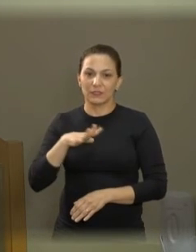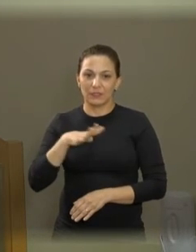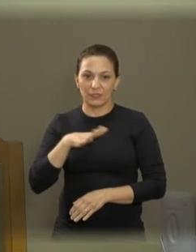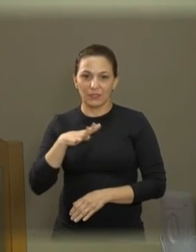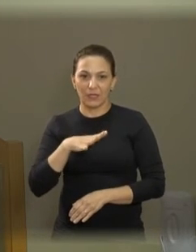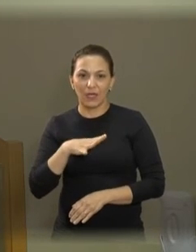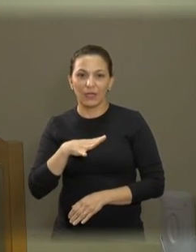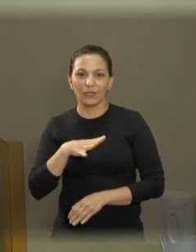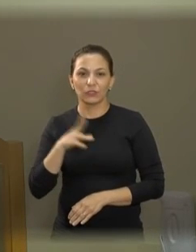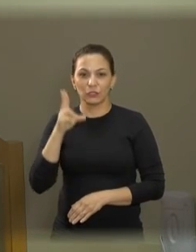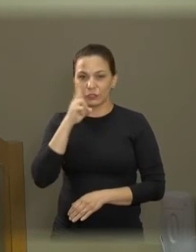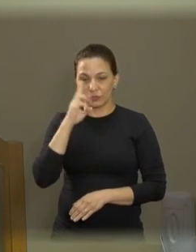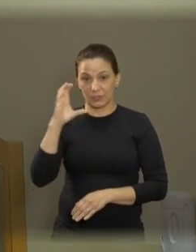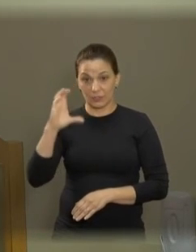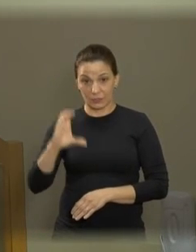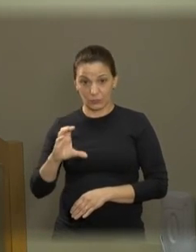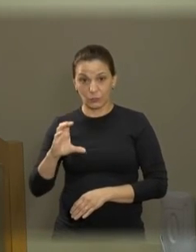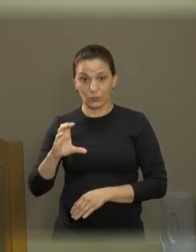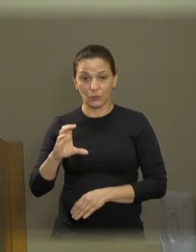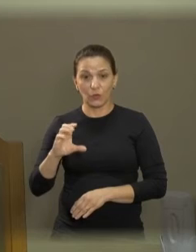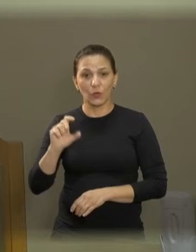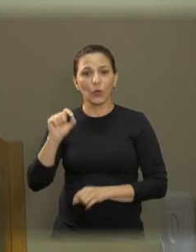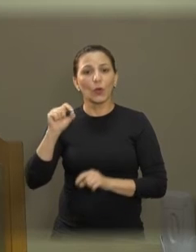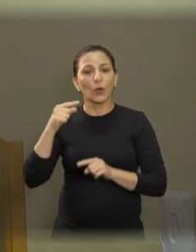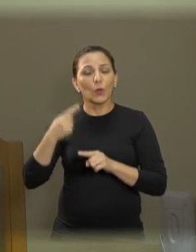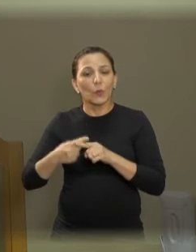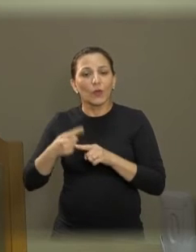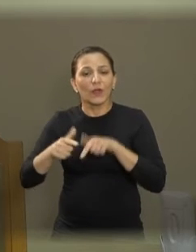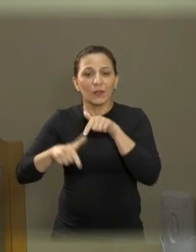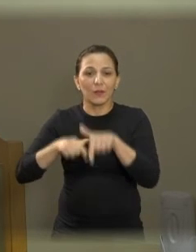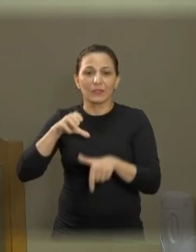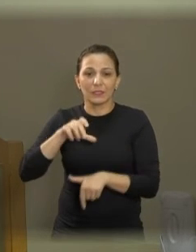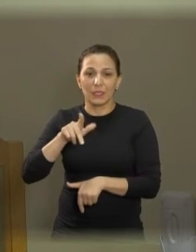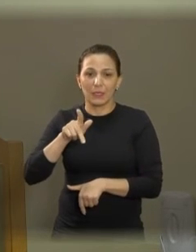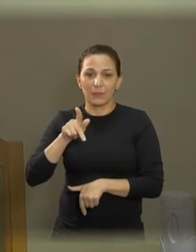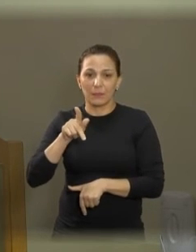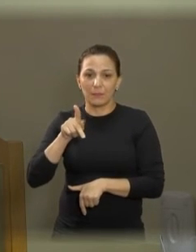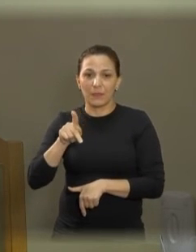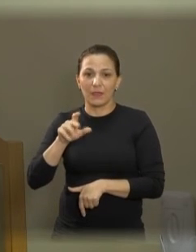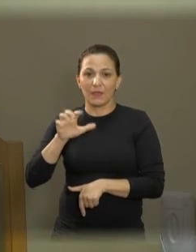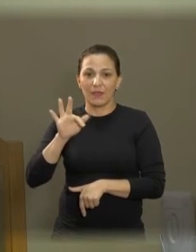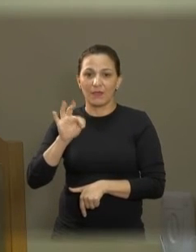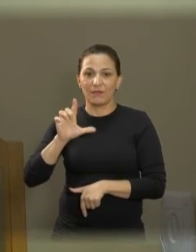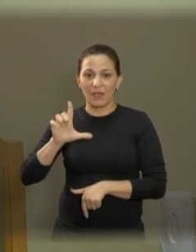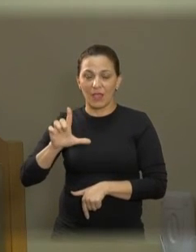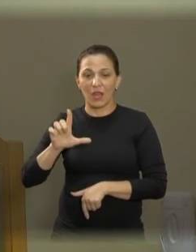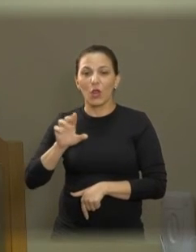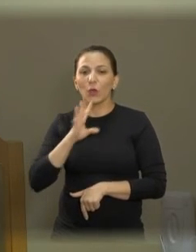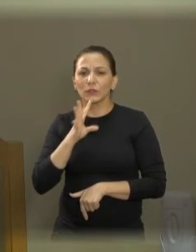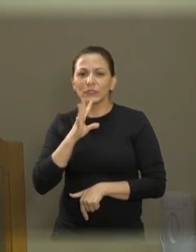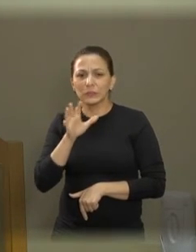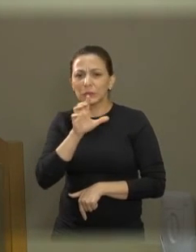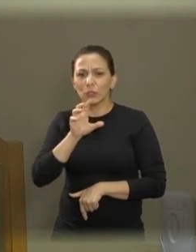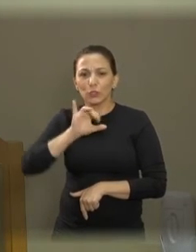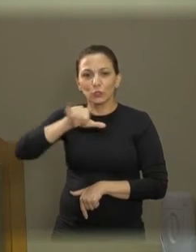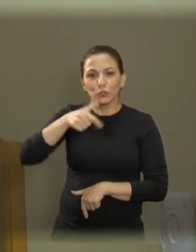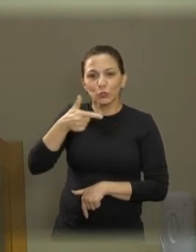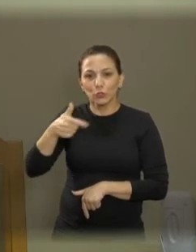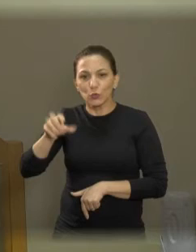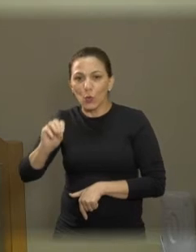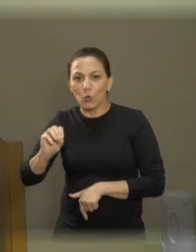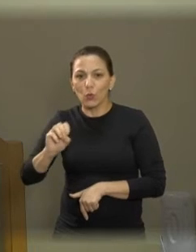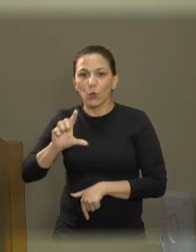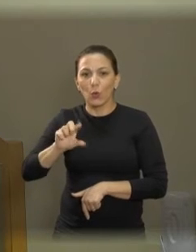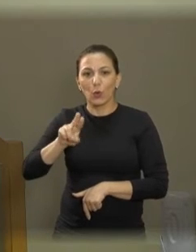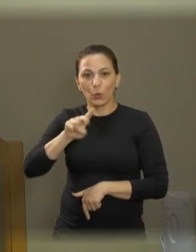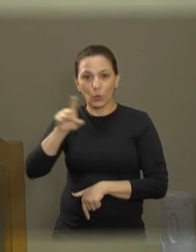Meu avô era o João da Luz. Sabe o que é João da Luz? Porque ele acendia os postes. Ele foi para Pindorama, cidade